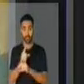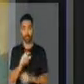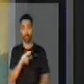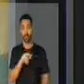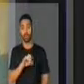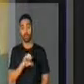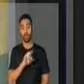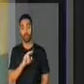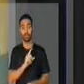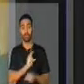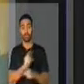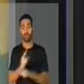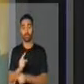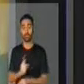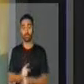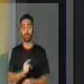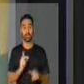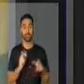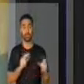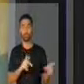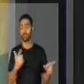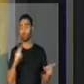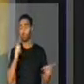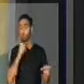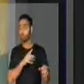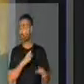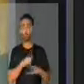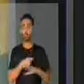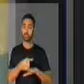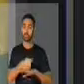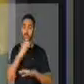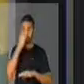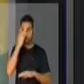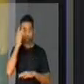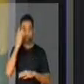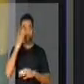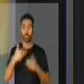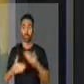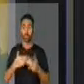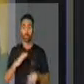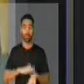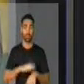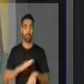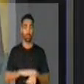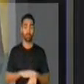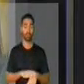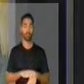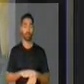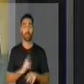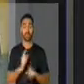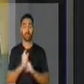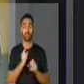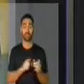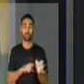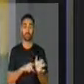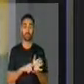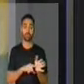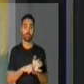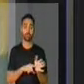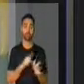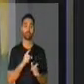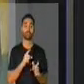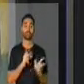atenção oncológica não tem possibilitado acesso tempestivo, equitativo ao diagnóstico e